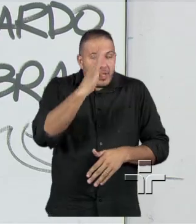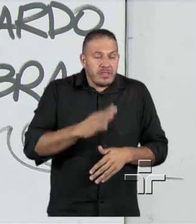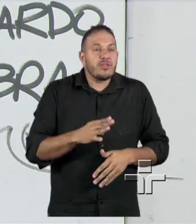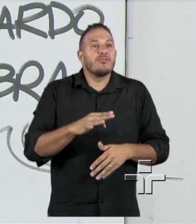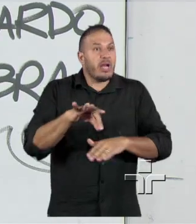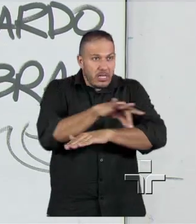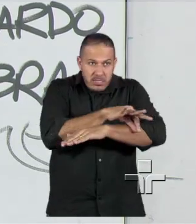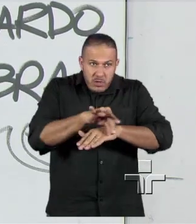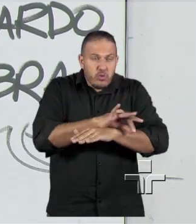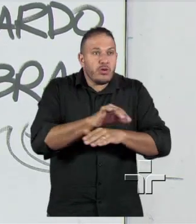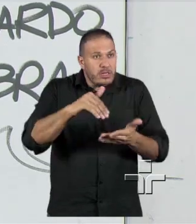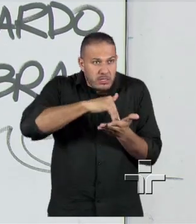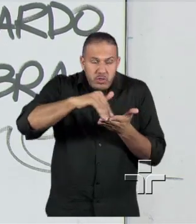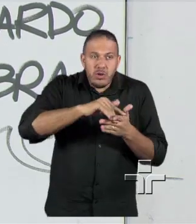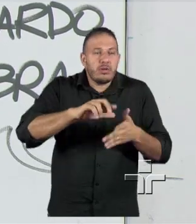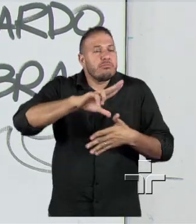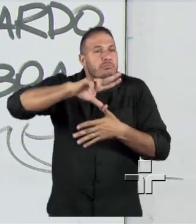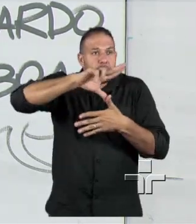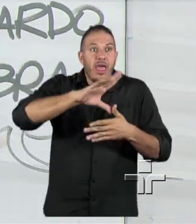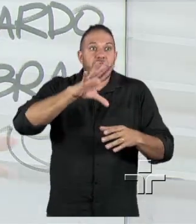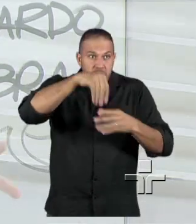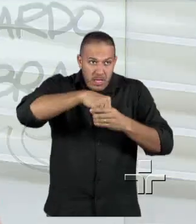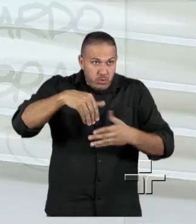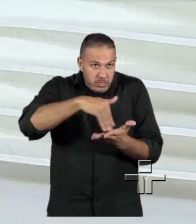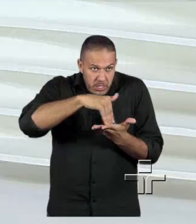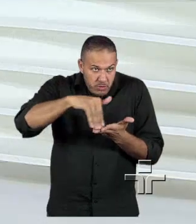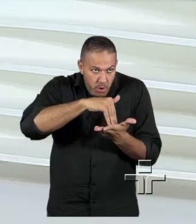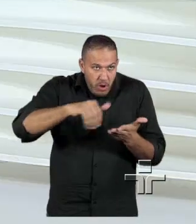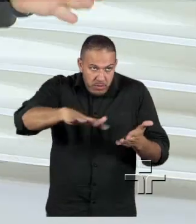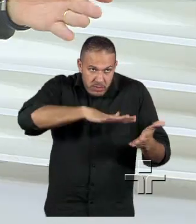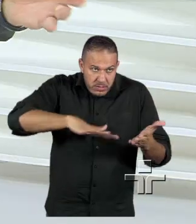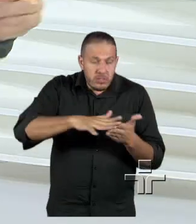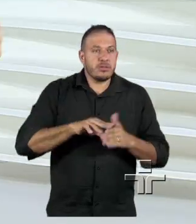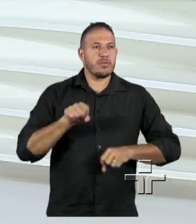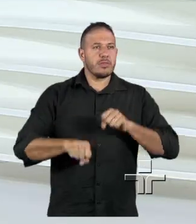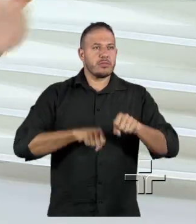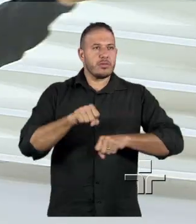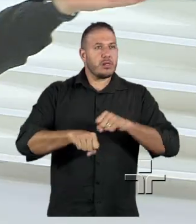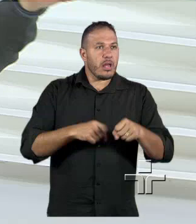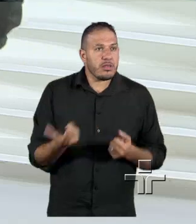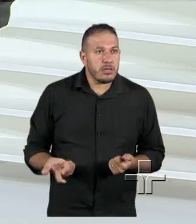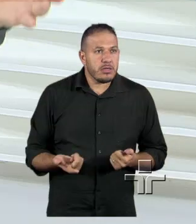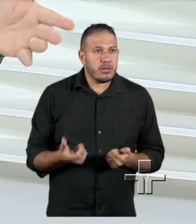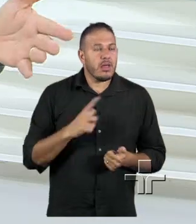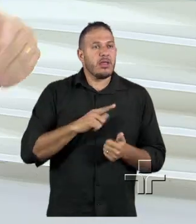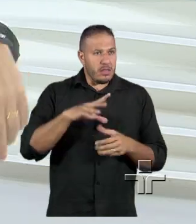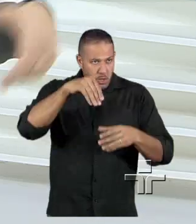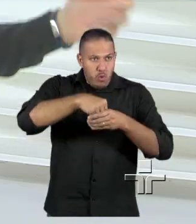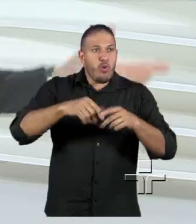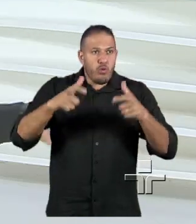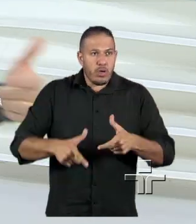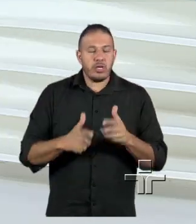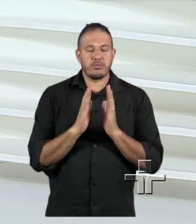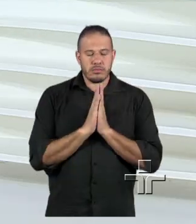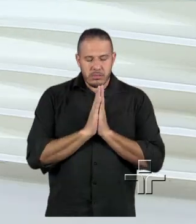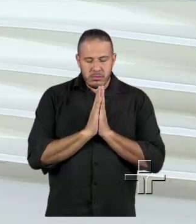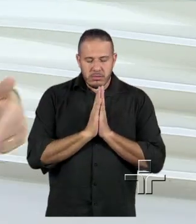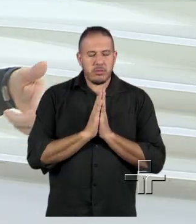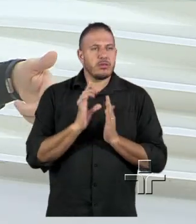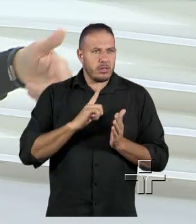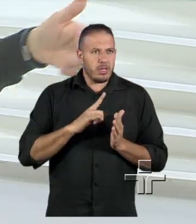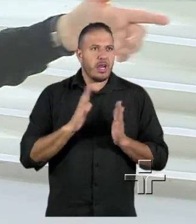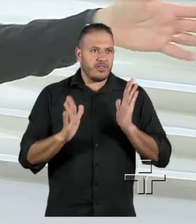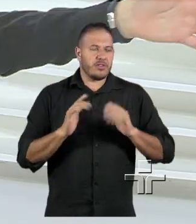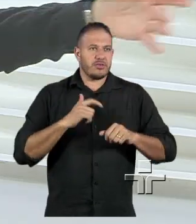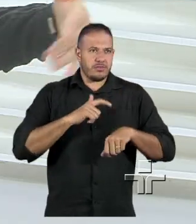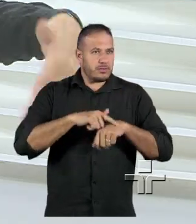Tem bicicletas dentro do escritório, a gente anda de bicicleta. Tem lugar para rezar, tem cabeleireiro para as moças e para os rapazes,